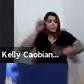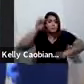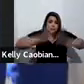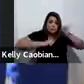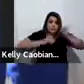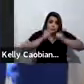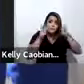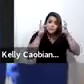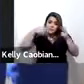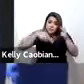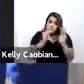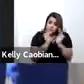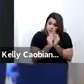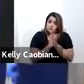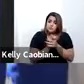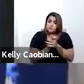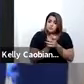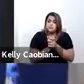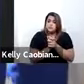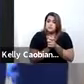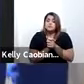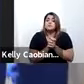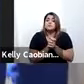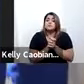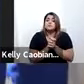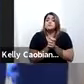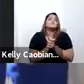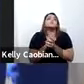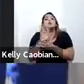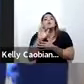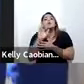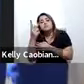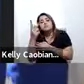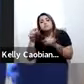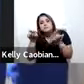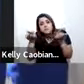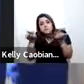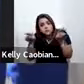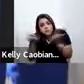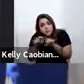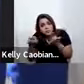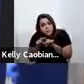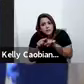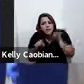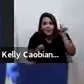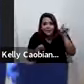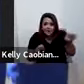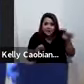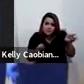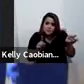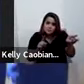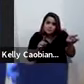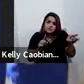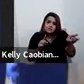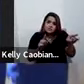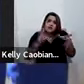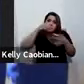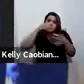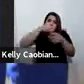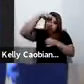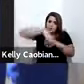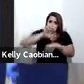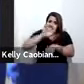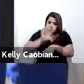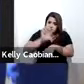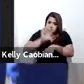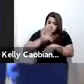Renault, e com essa consolidação que teve esse complexo dentro do nosso estado, com o sacrifício de